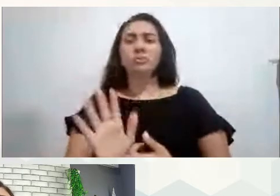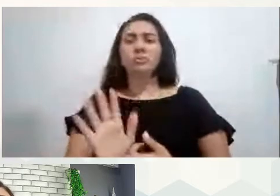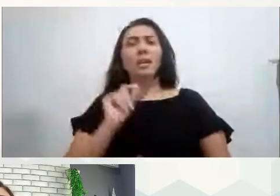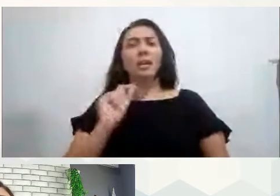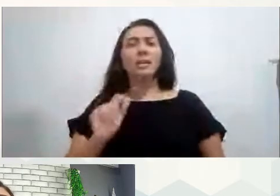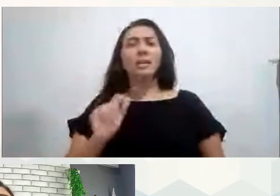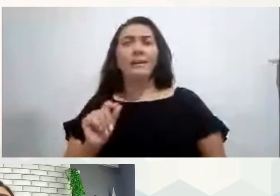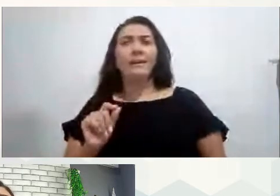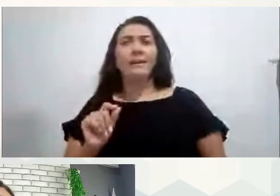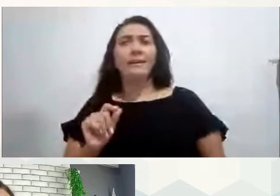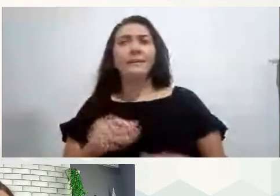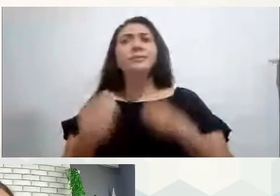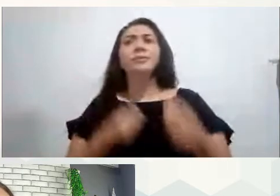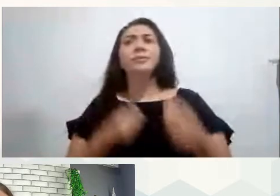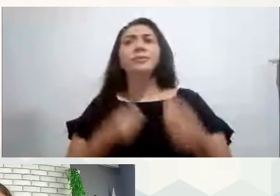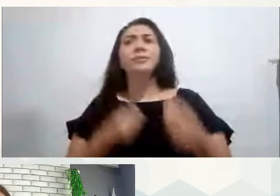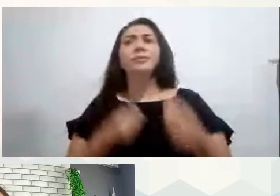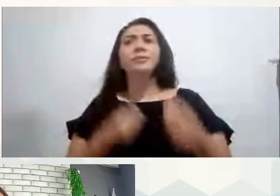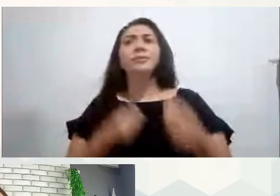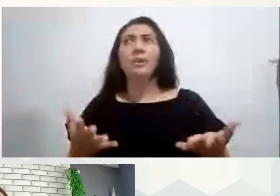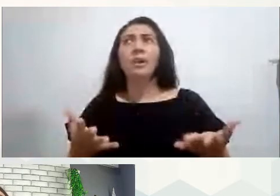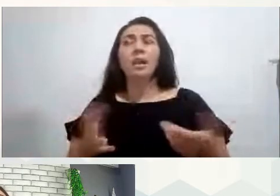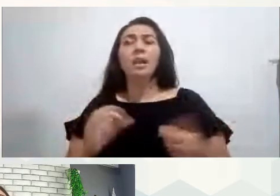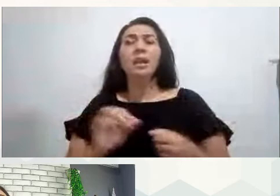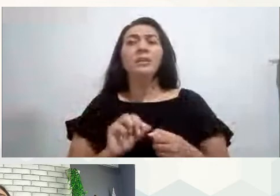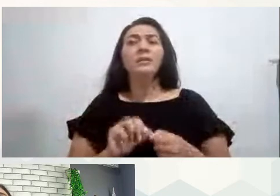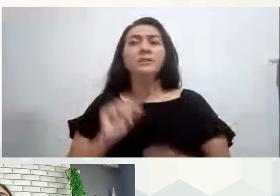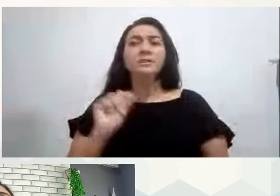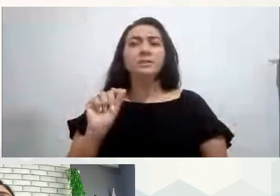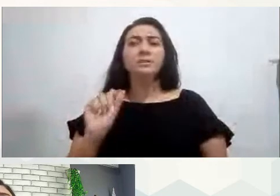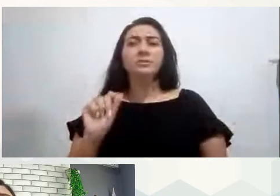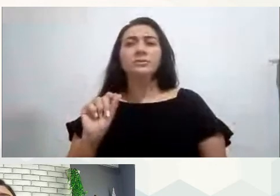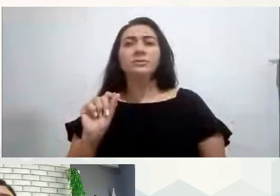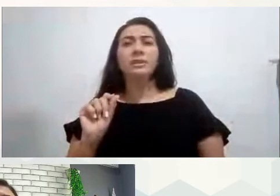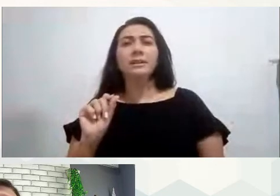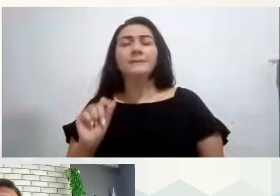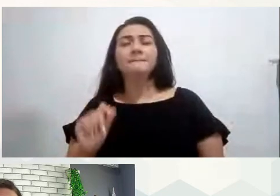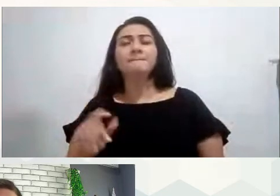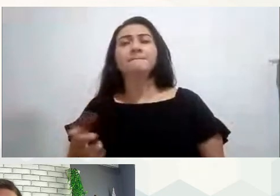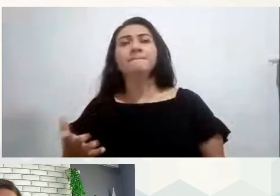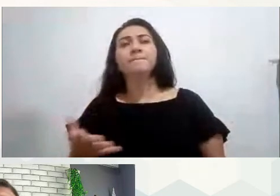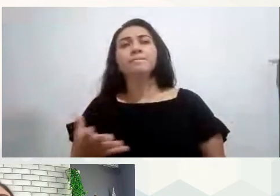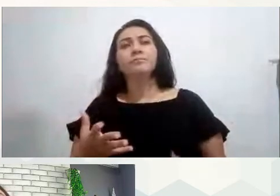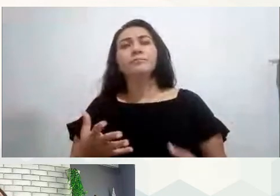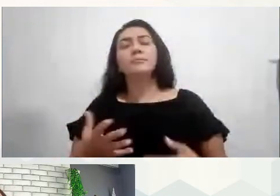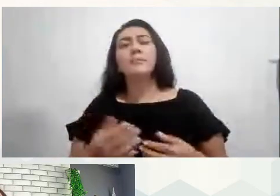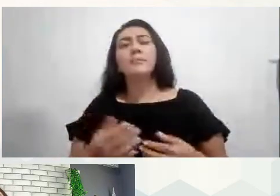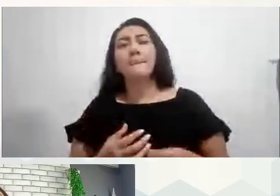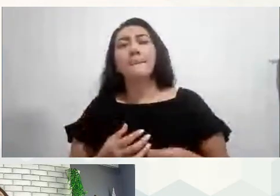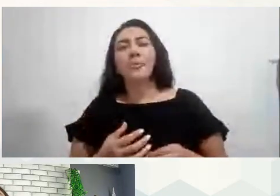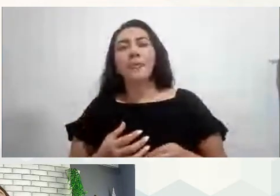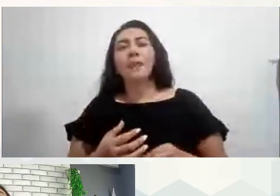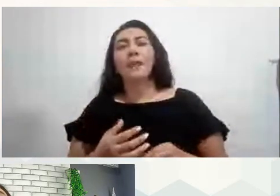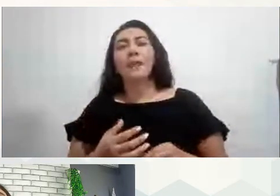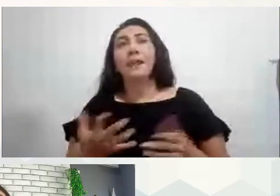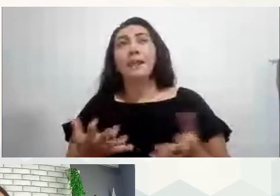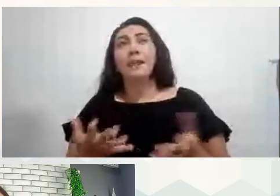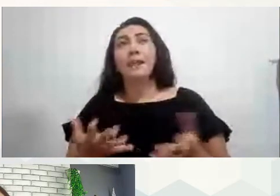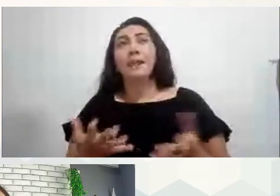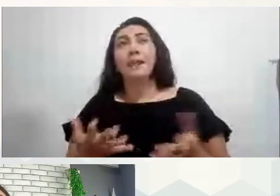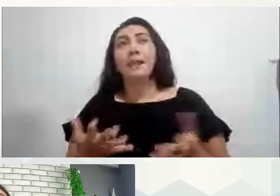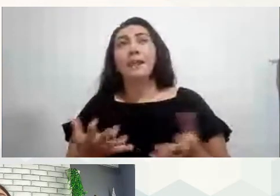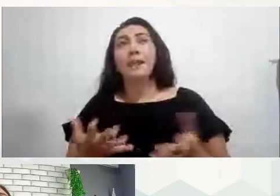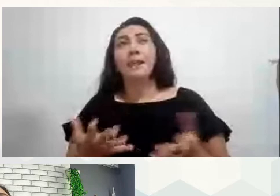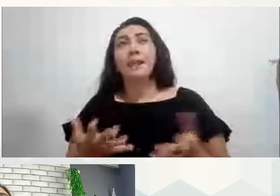cabeça, a gente consegue, sim, não só ser eficiente, mas a gente consegue ser